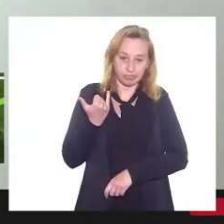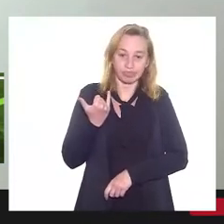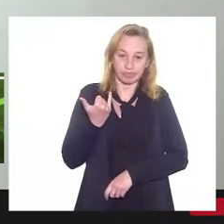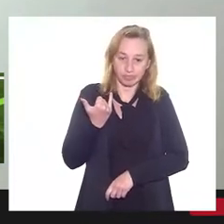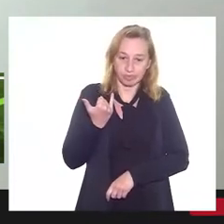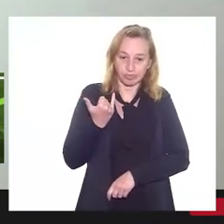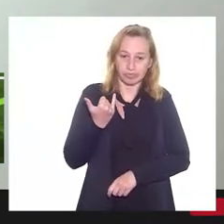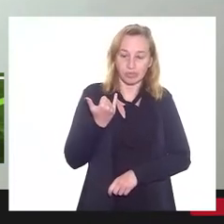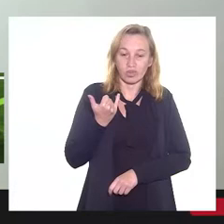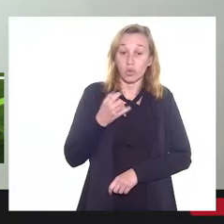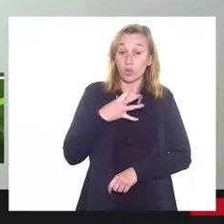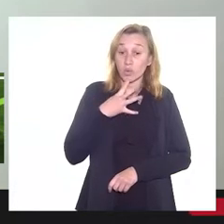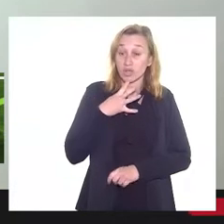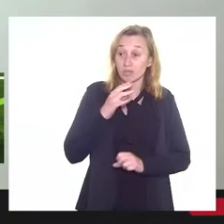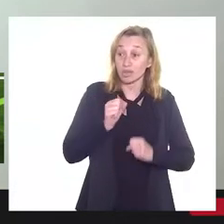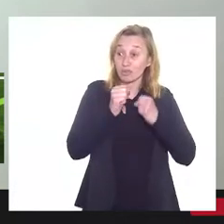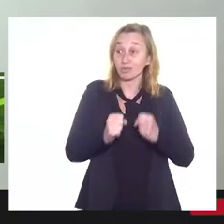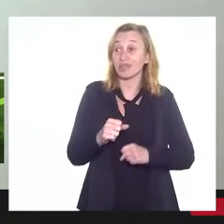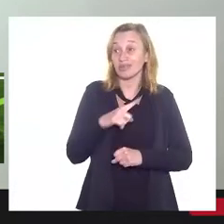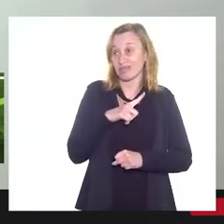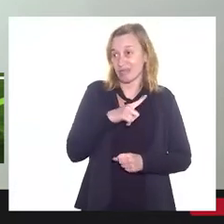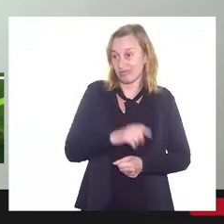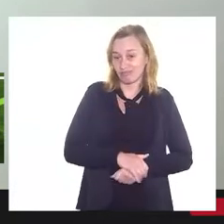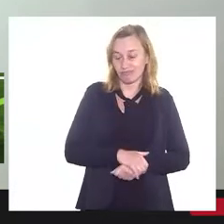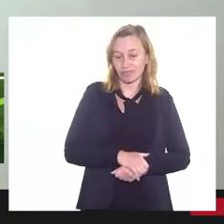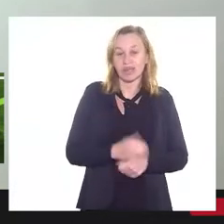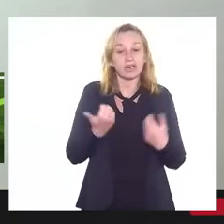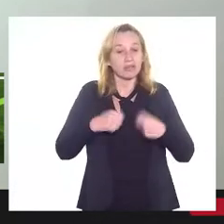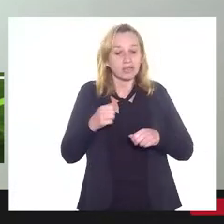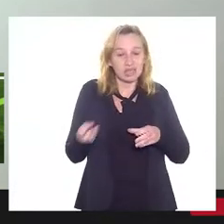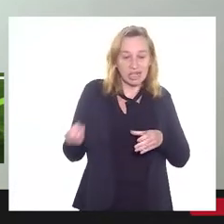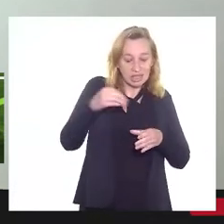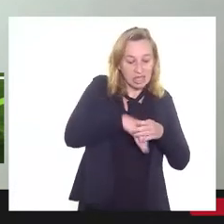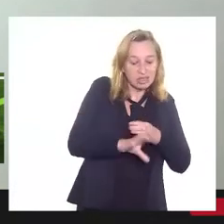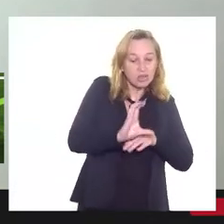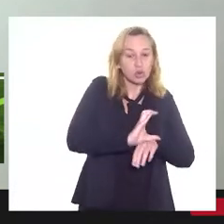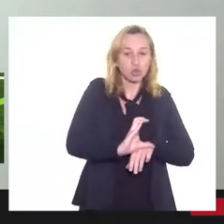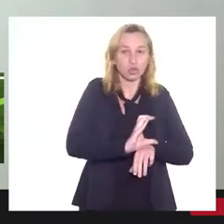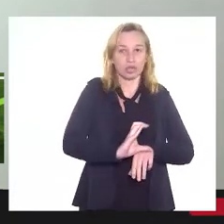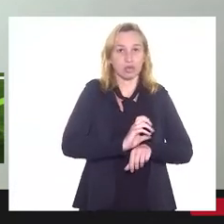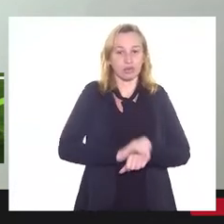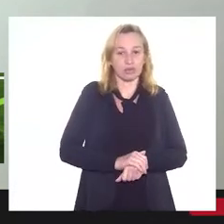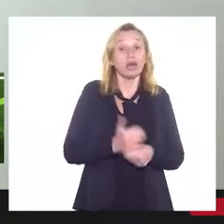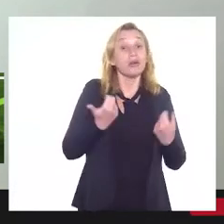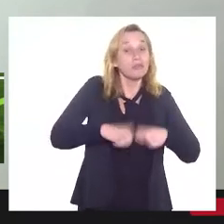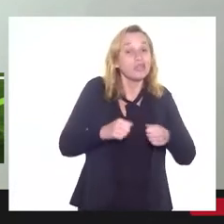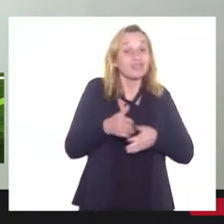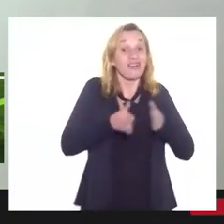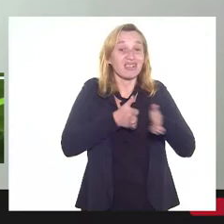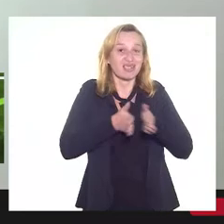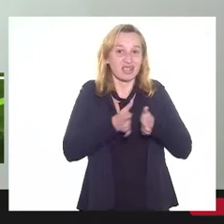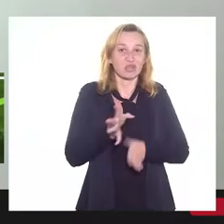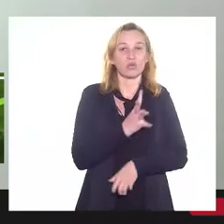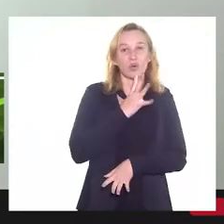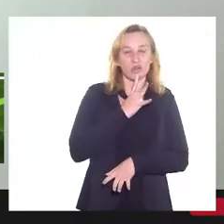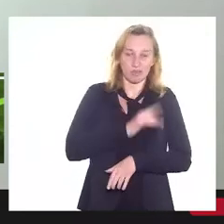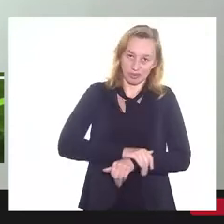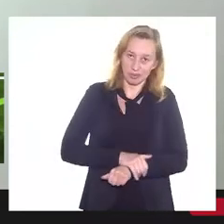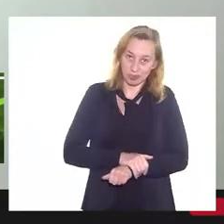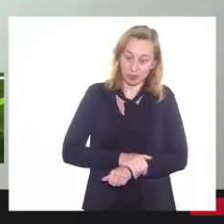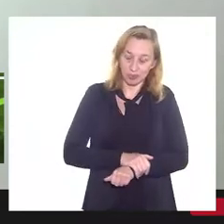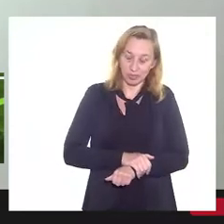conhecimento da tem poder ir o indivíduo ele precisa tá na Constituição né ele ele precisa ter acesso ao conhecimento